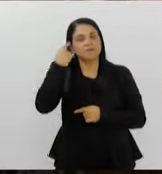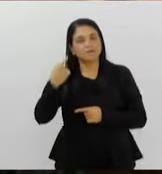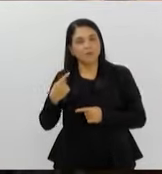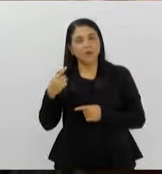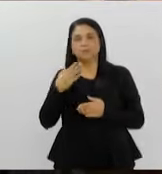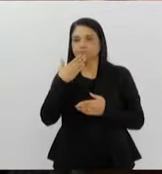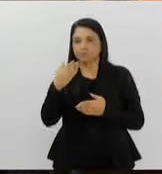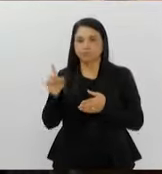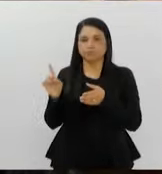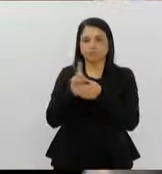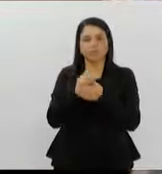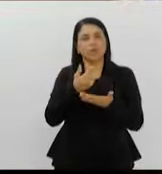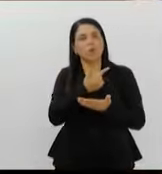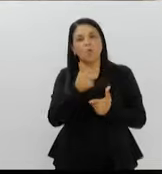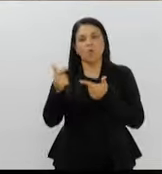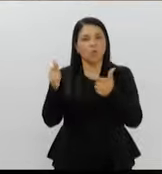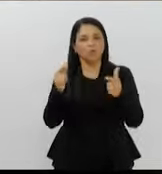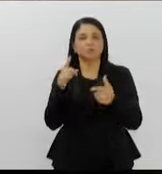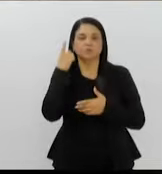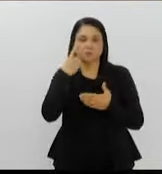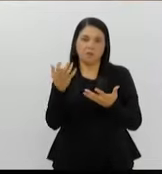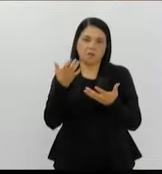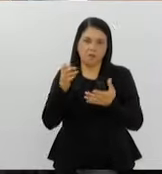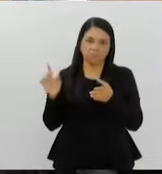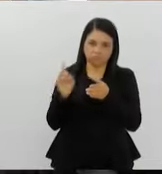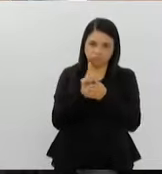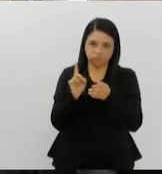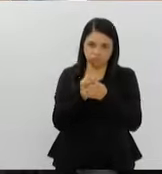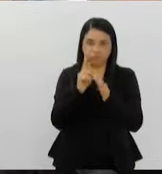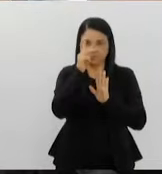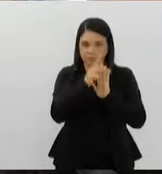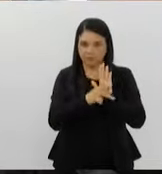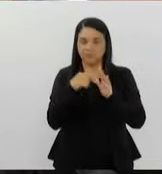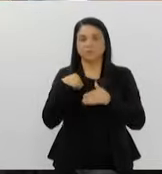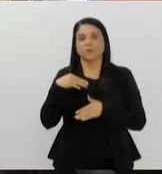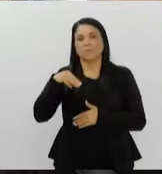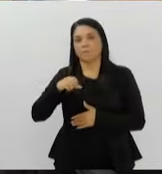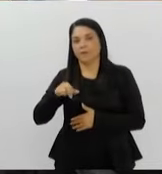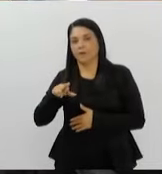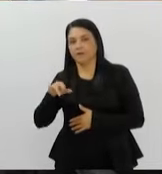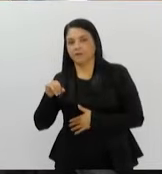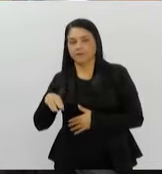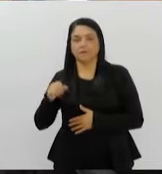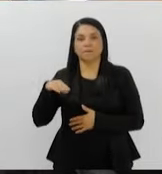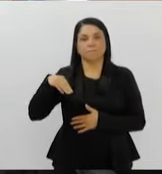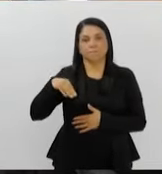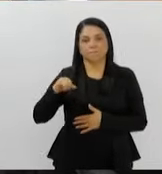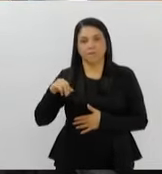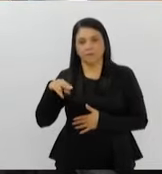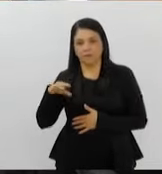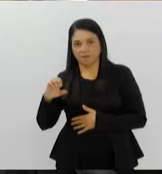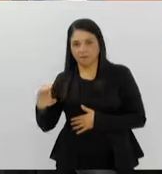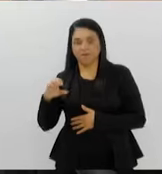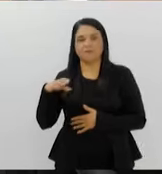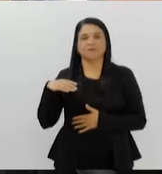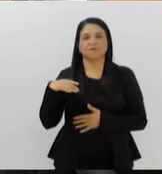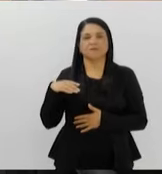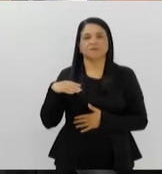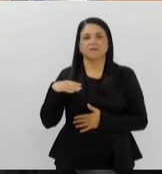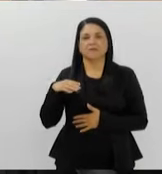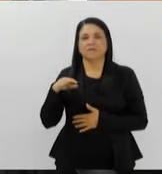também a outros deputados e deputadas que queiram deputado também. Deputado Mink, Marina, deputado Flávio. Flávio Serafim, deputado TH